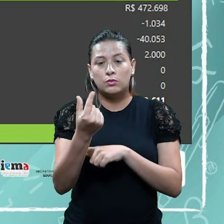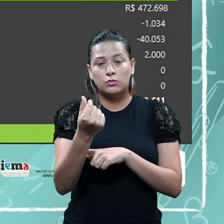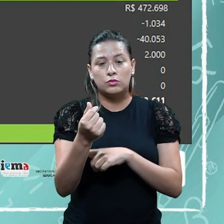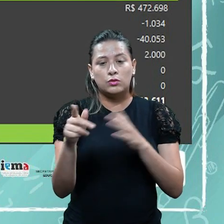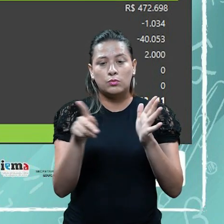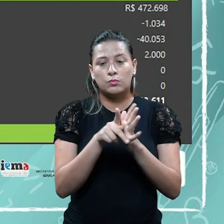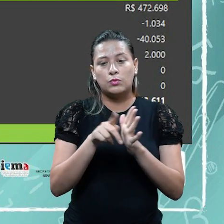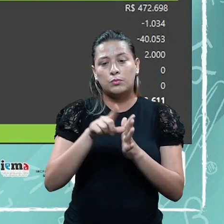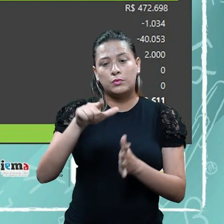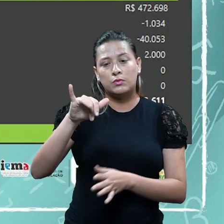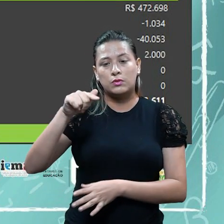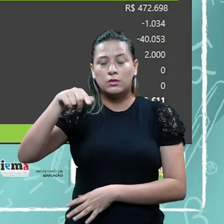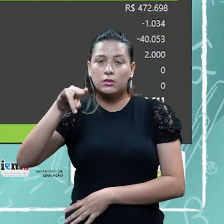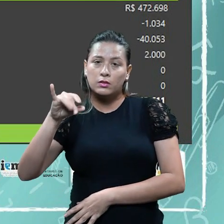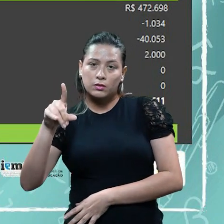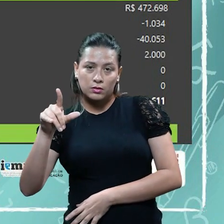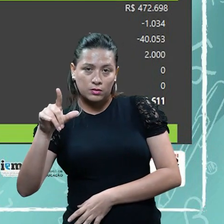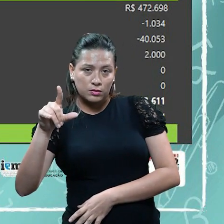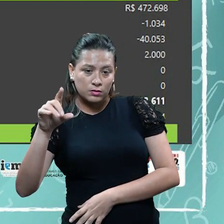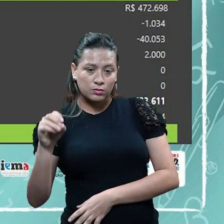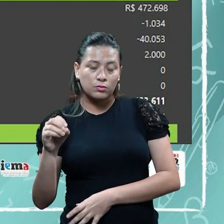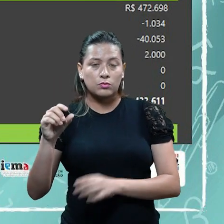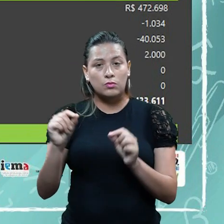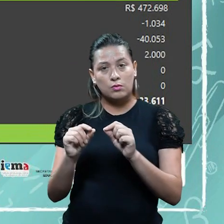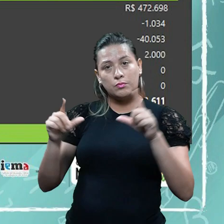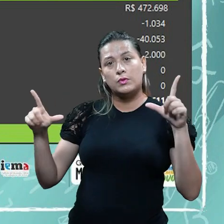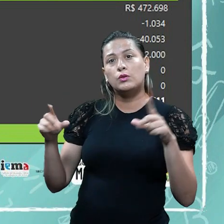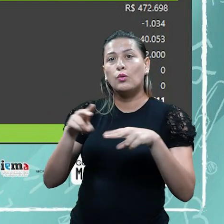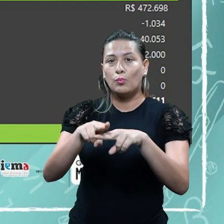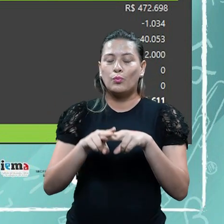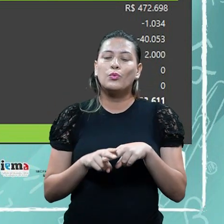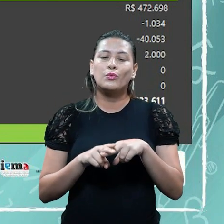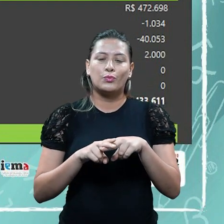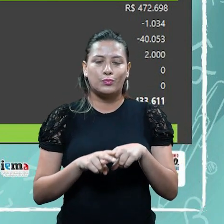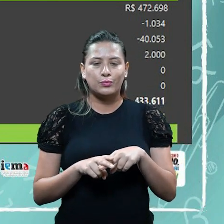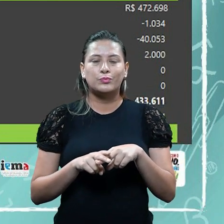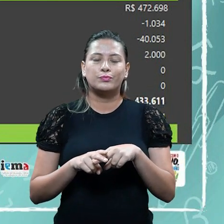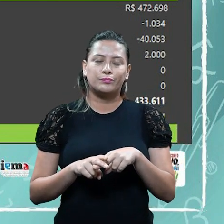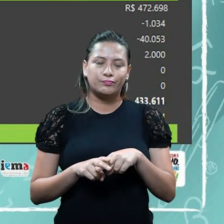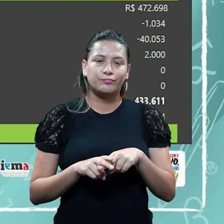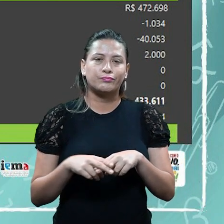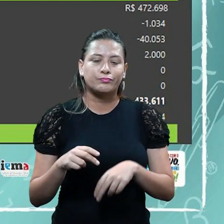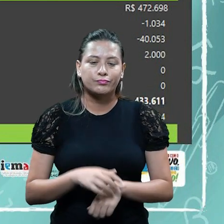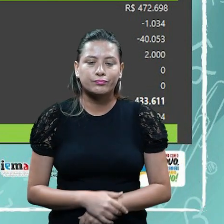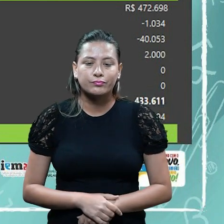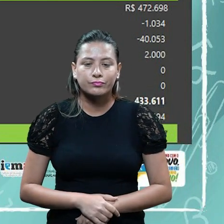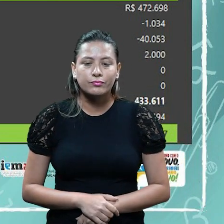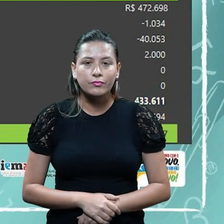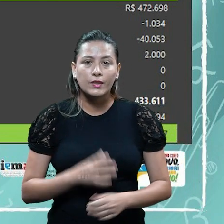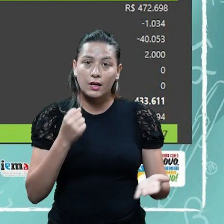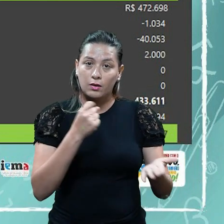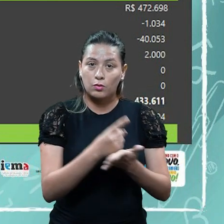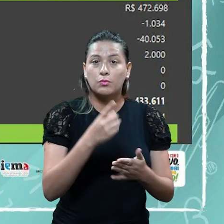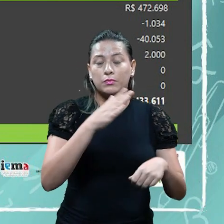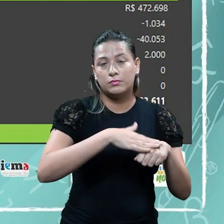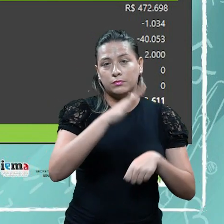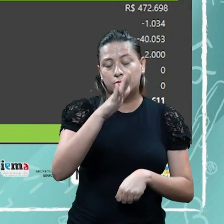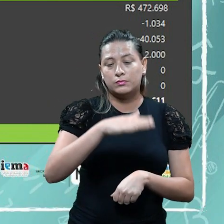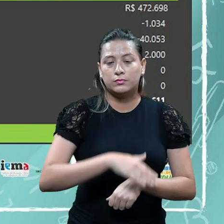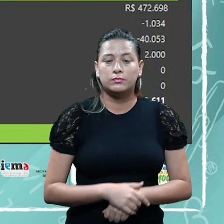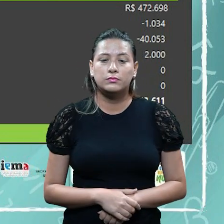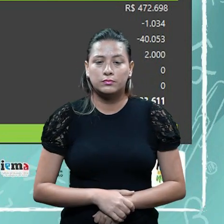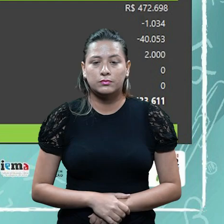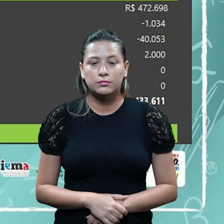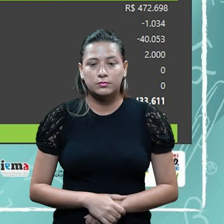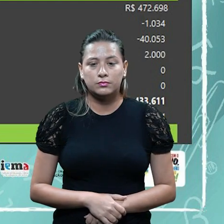Então isso aqui pode explicar o aumento desse custo. Então a venda aumentou 30 mil, variou